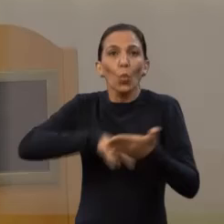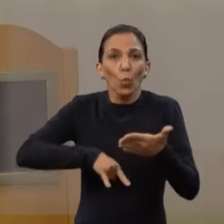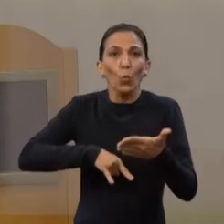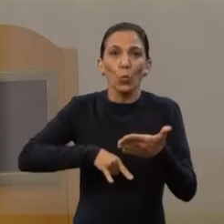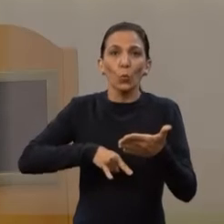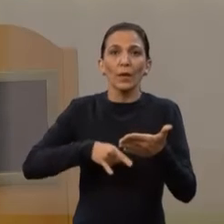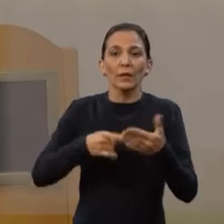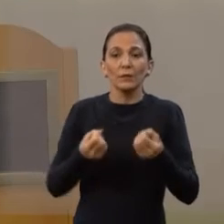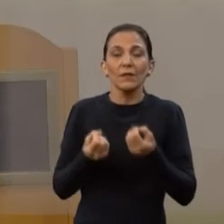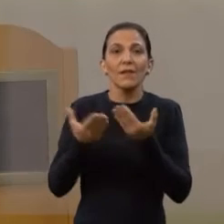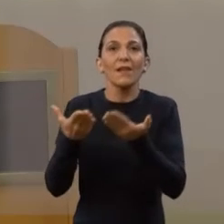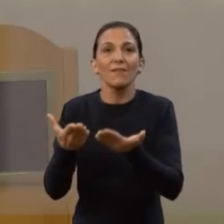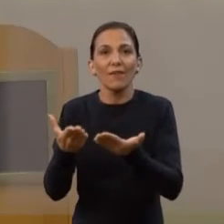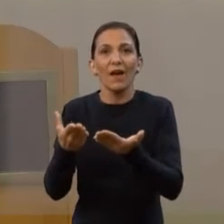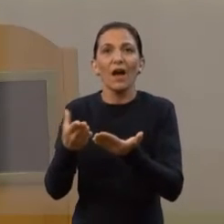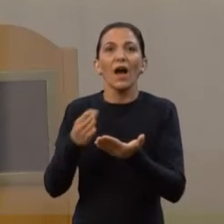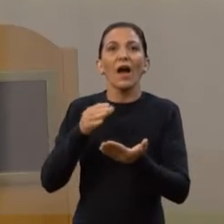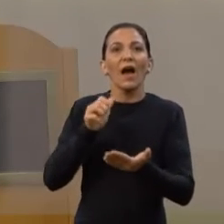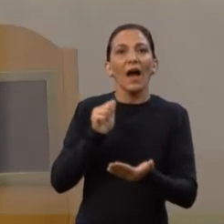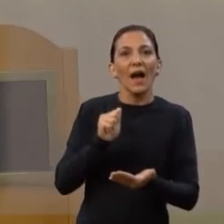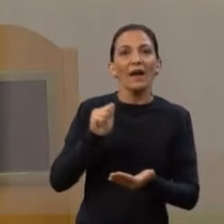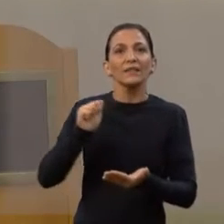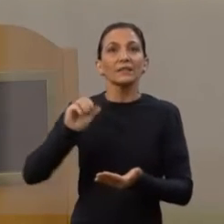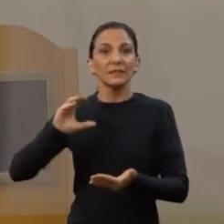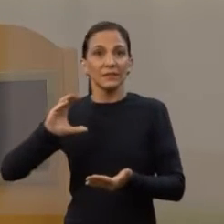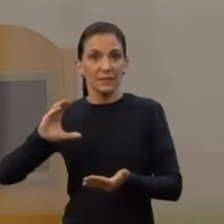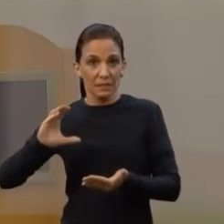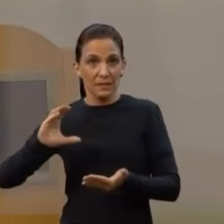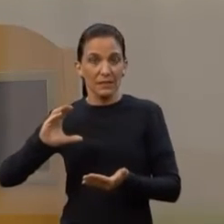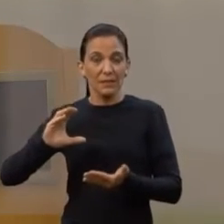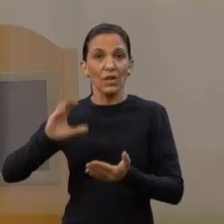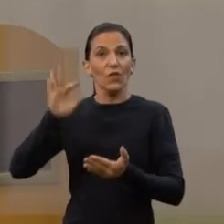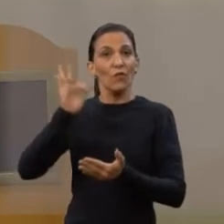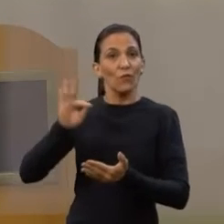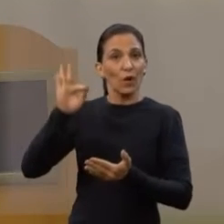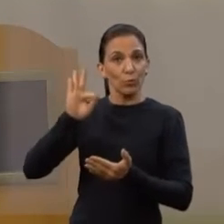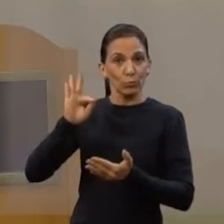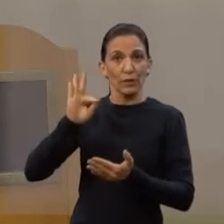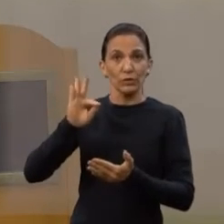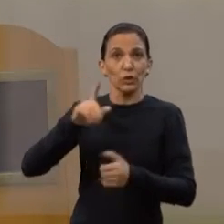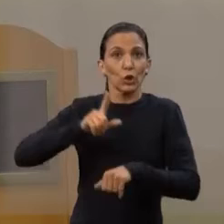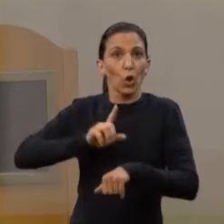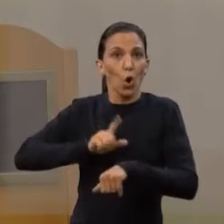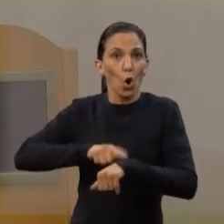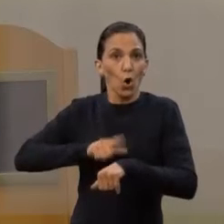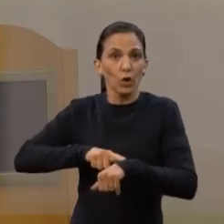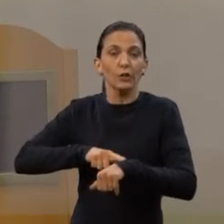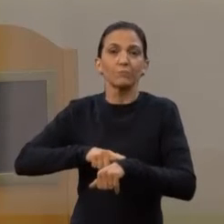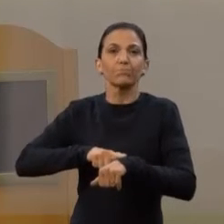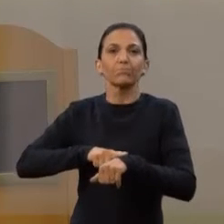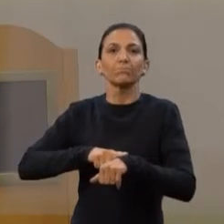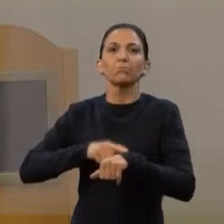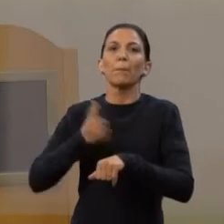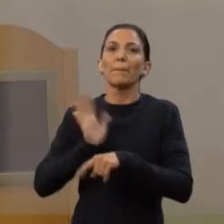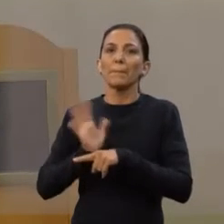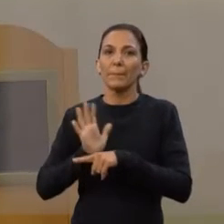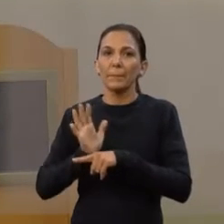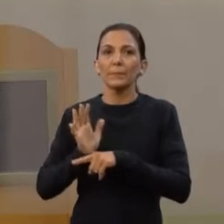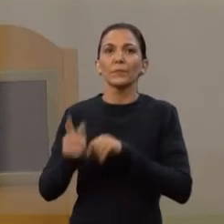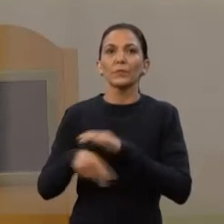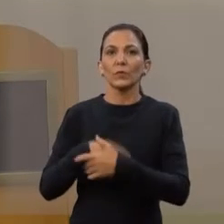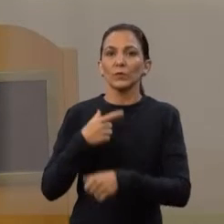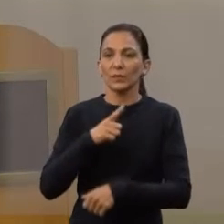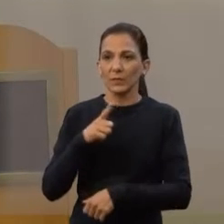presentes para que também possam contar como horas complementares é fundamental que os gestores públicos sejam eles do Judiciário do